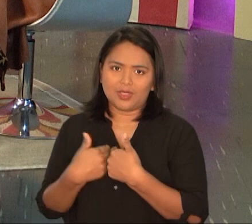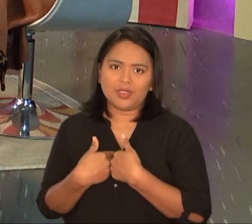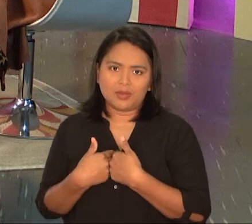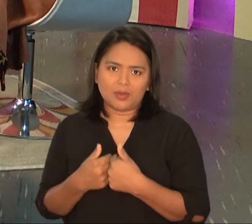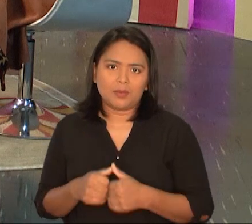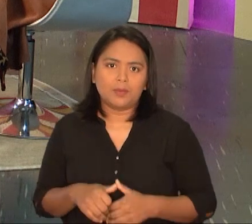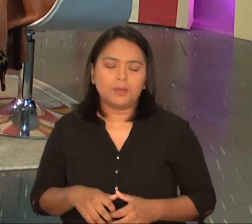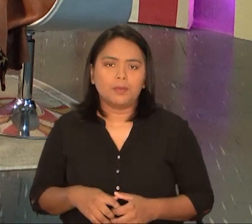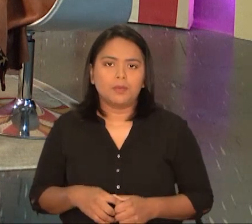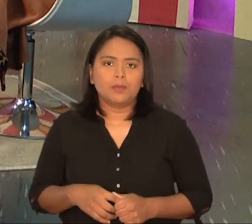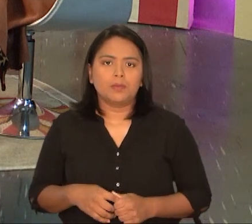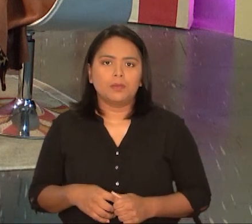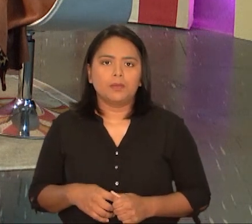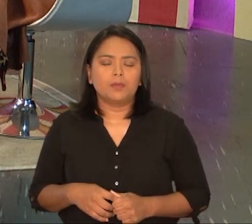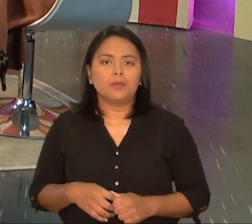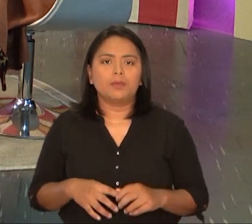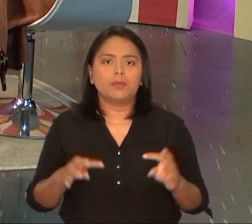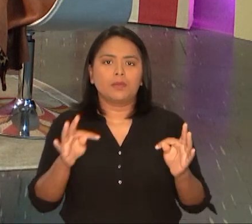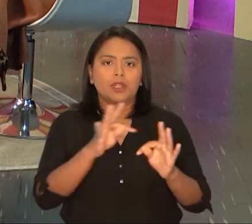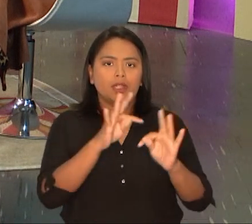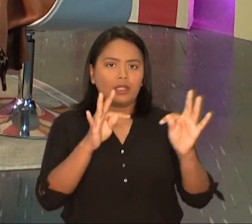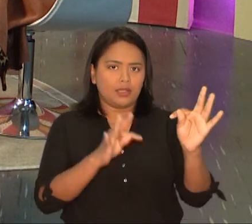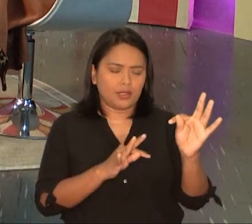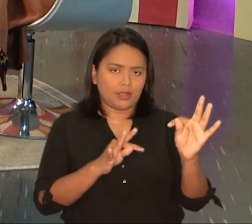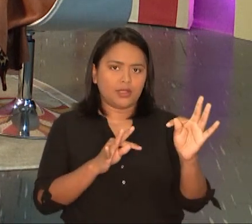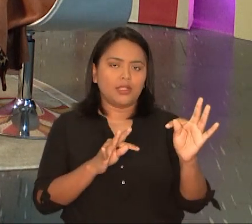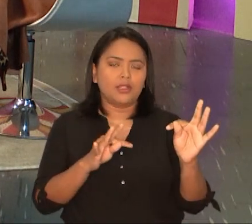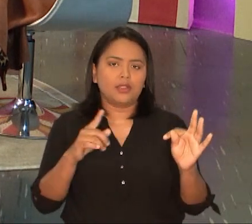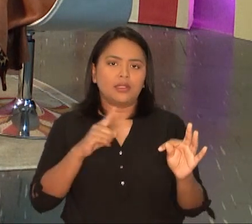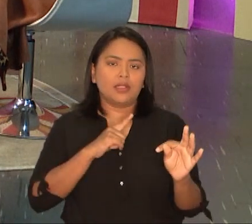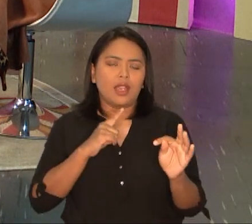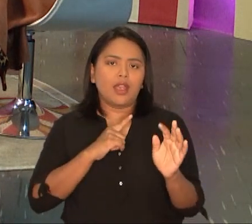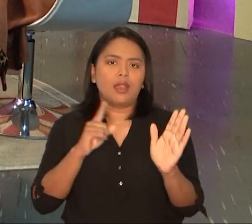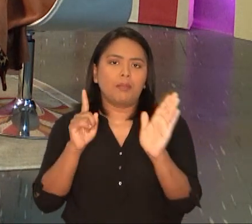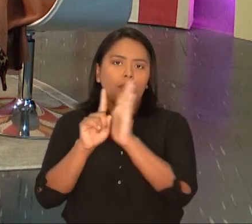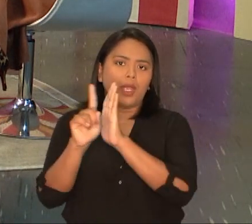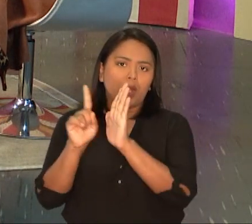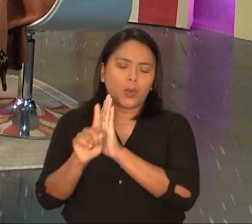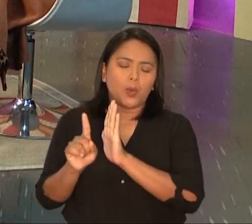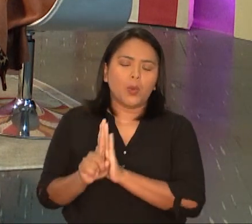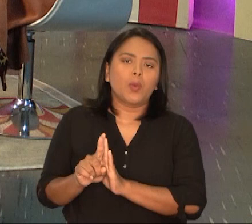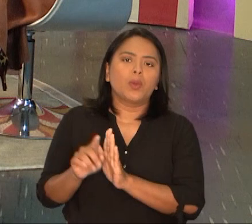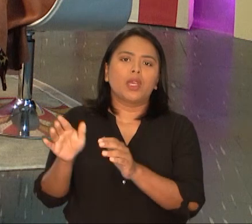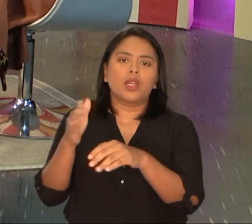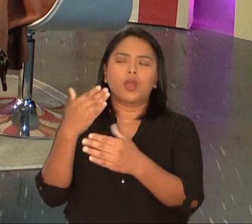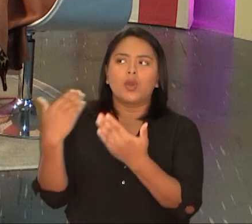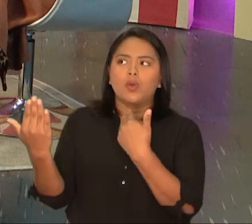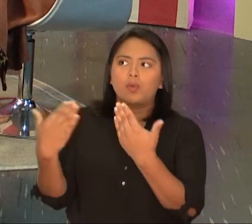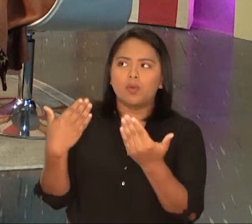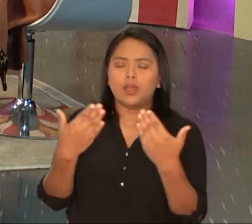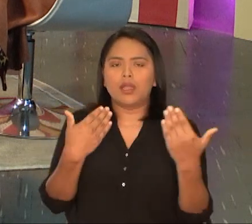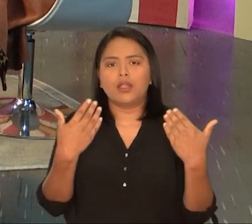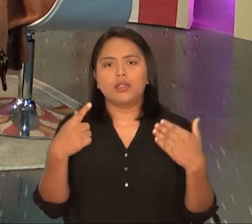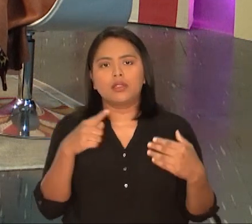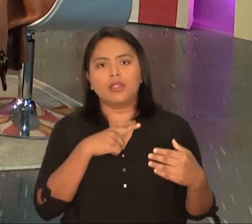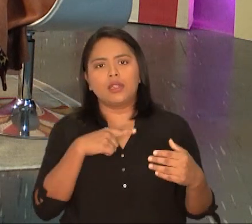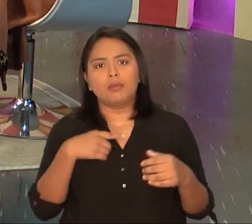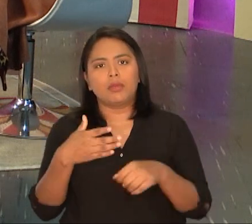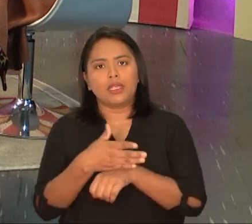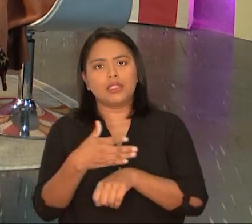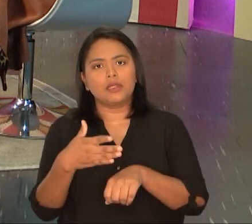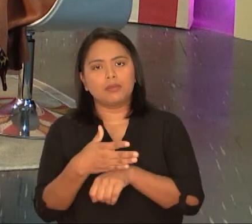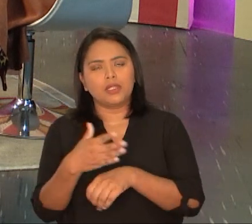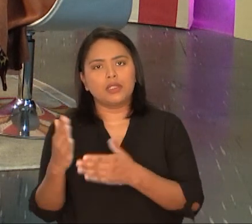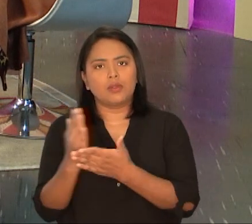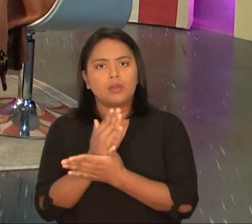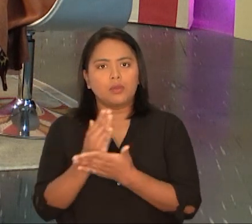do espectro autista. Bom, o Tetas e Tretas, além das nossas perguntas, da nossa conversa aqui, também conta com a participação de